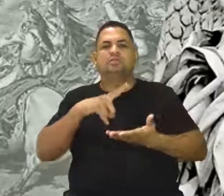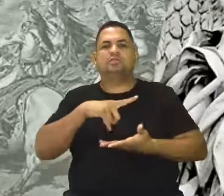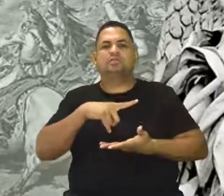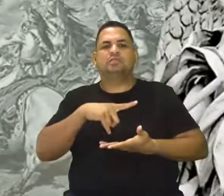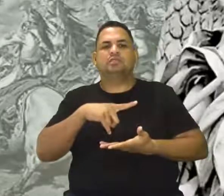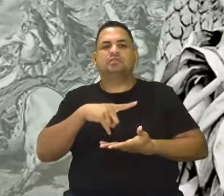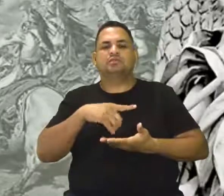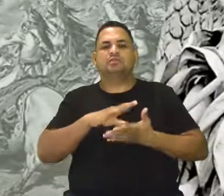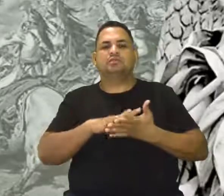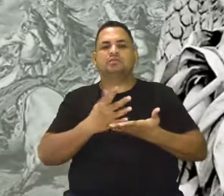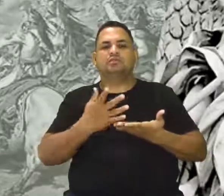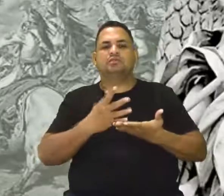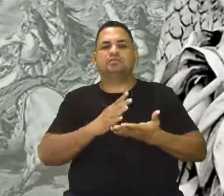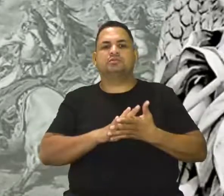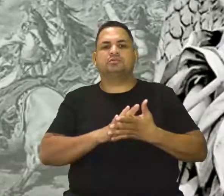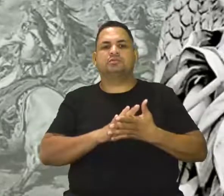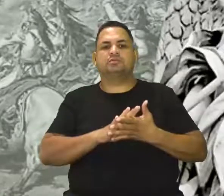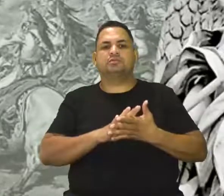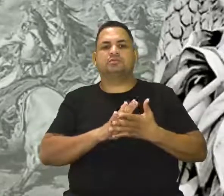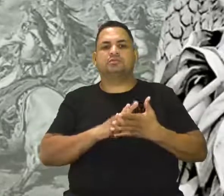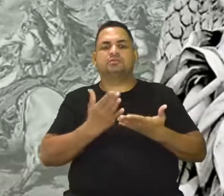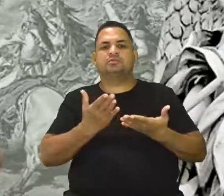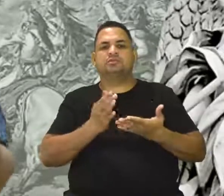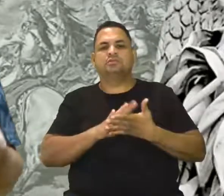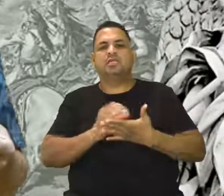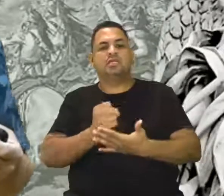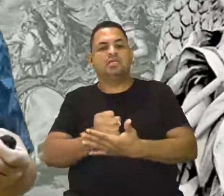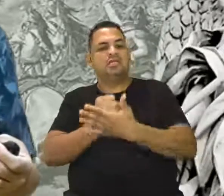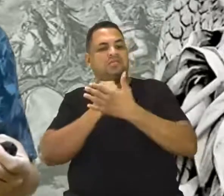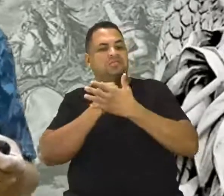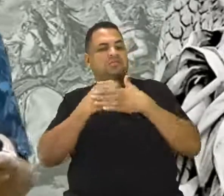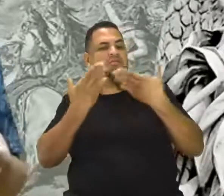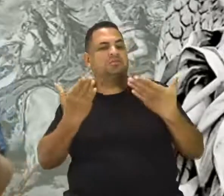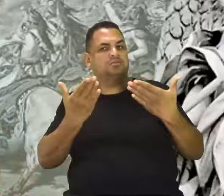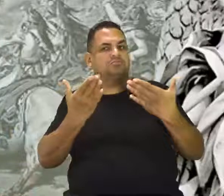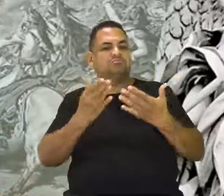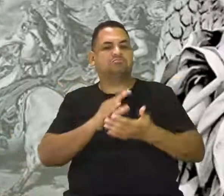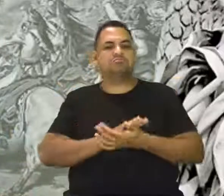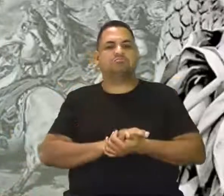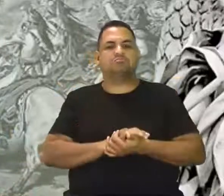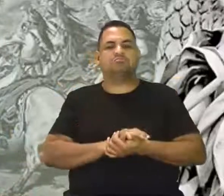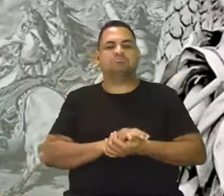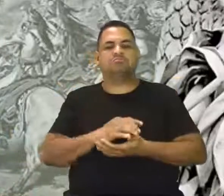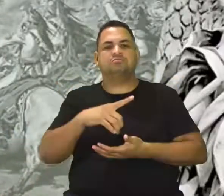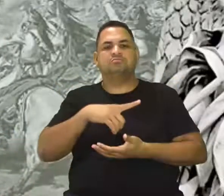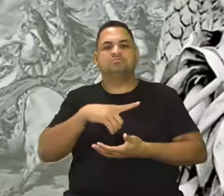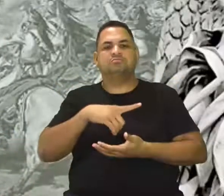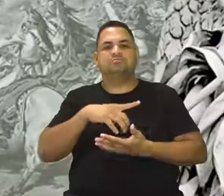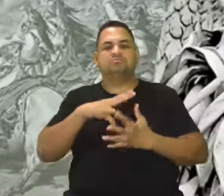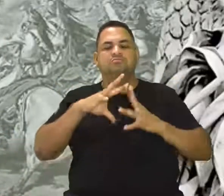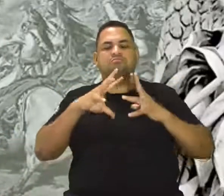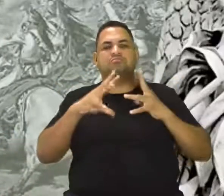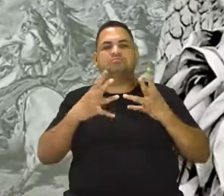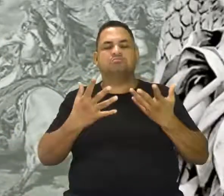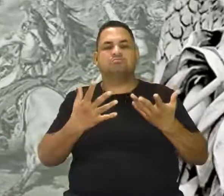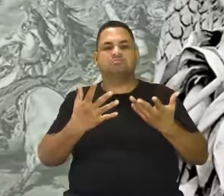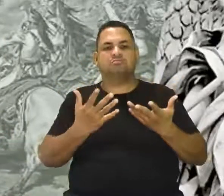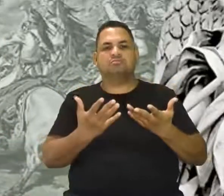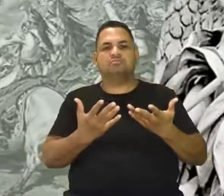vezes o cara ele é bem beneficiado, ele é privilegiado, ele tem todo